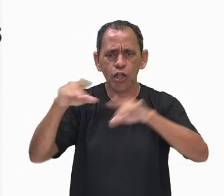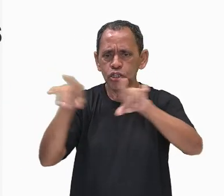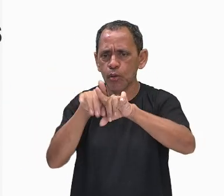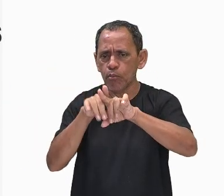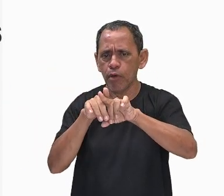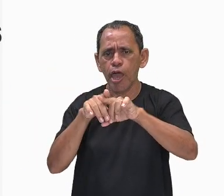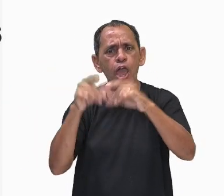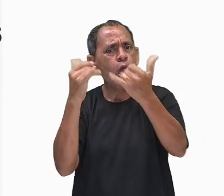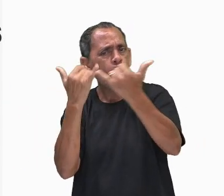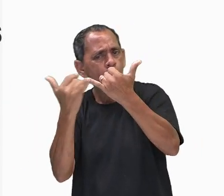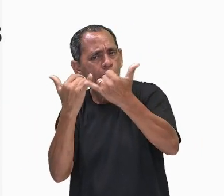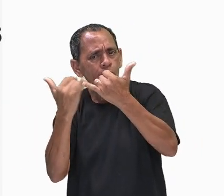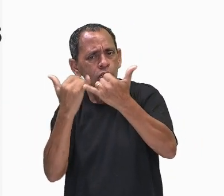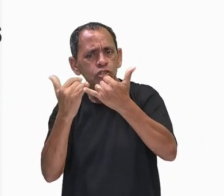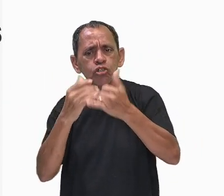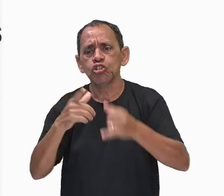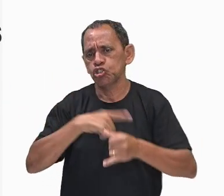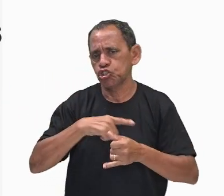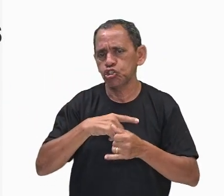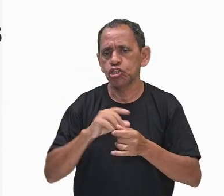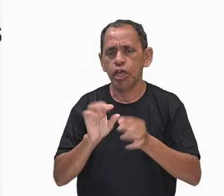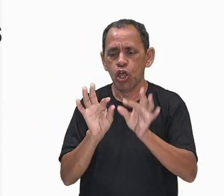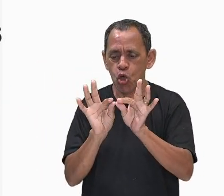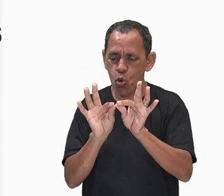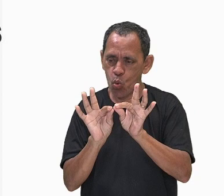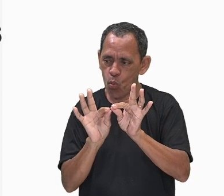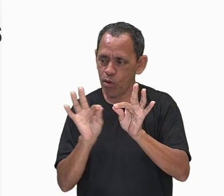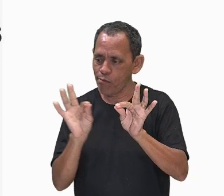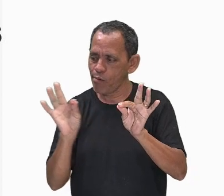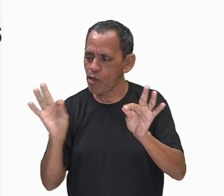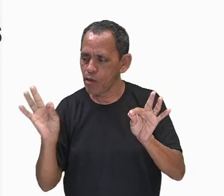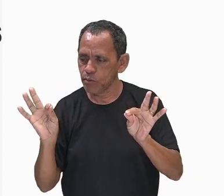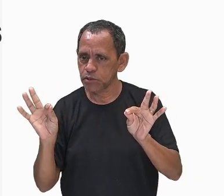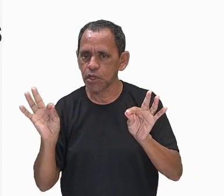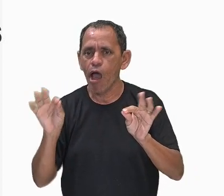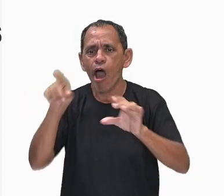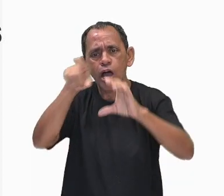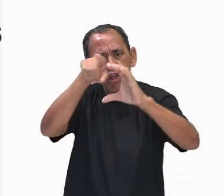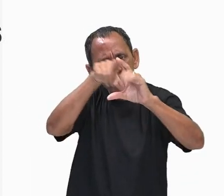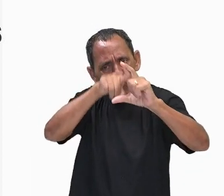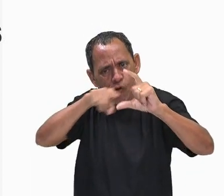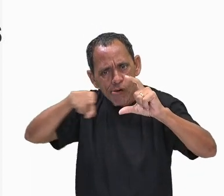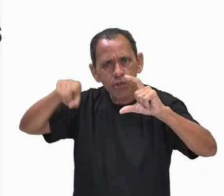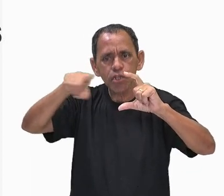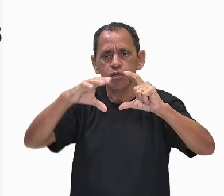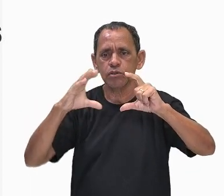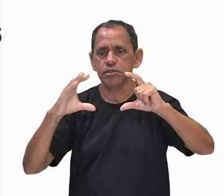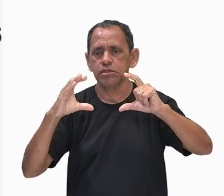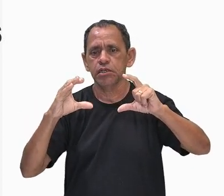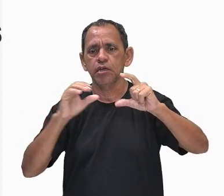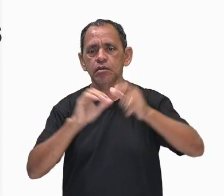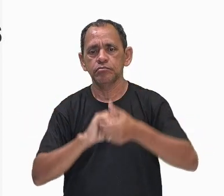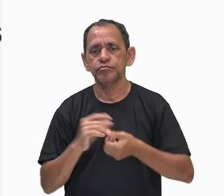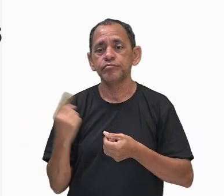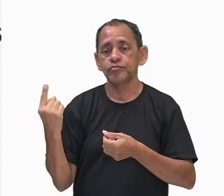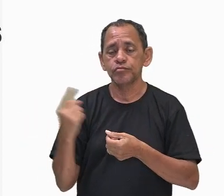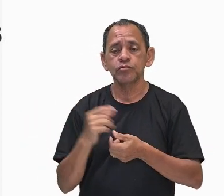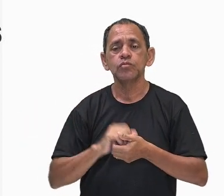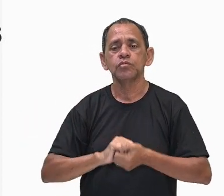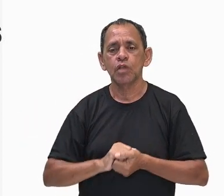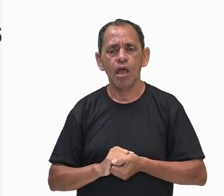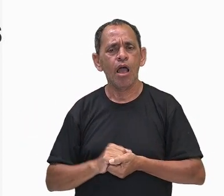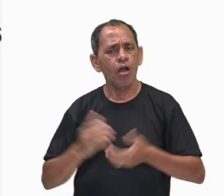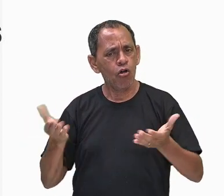que possui uma extremidade no círculo C. Tá? O que foi descrito aqui é nada mais, nada menos que a gente vai ver na